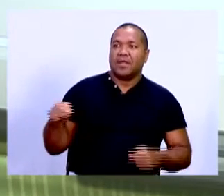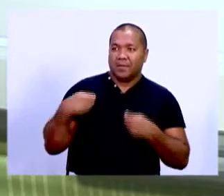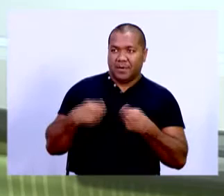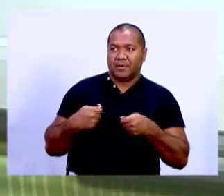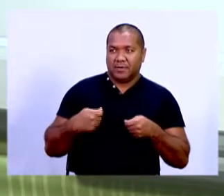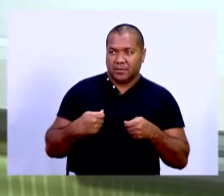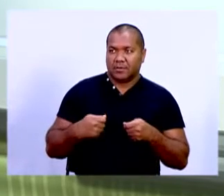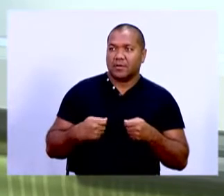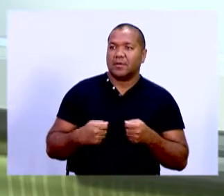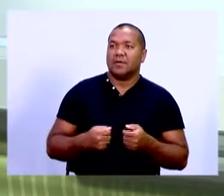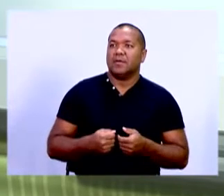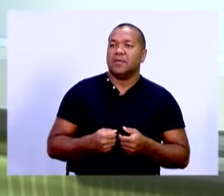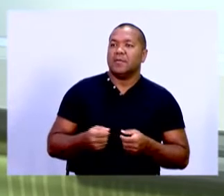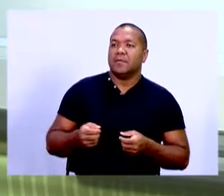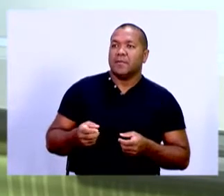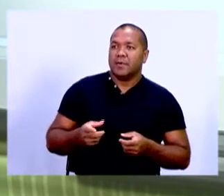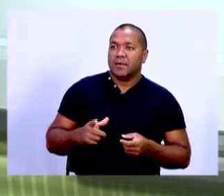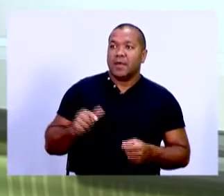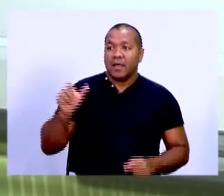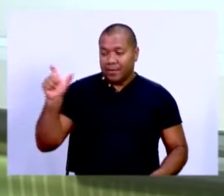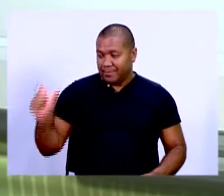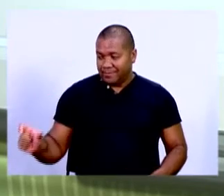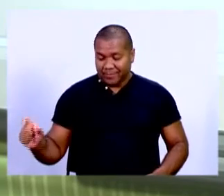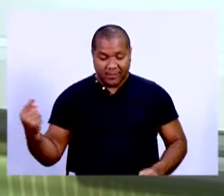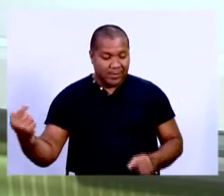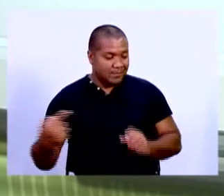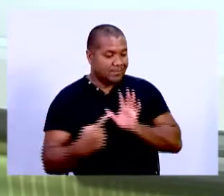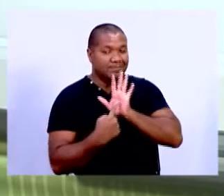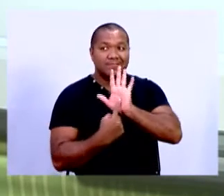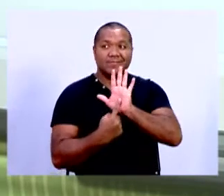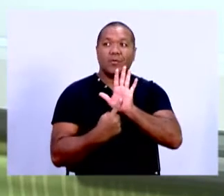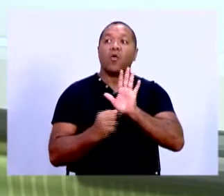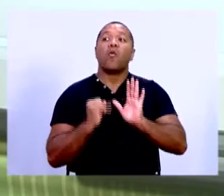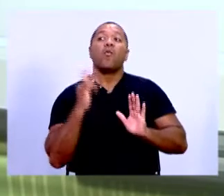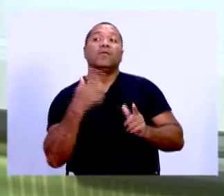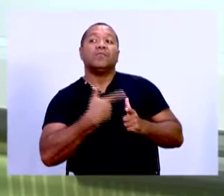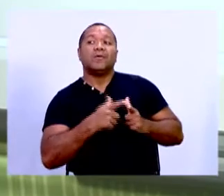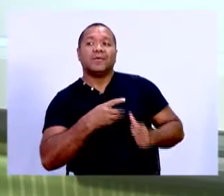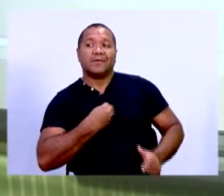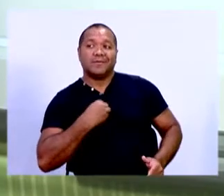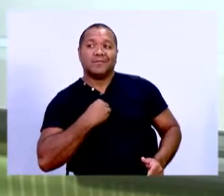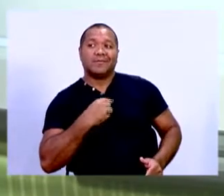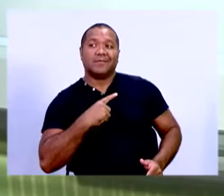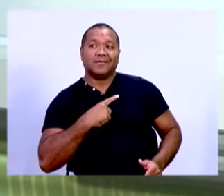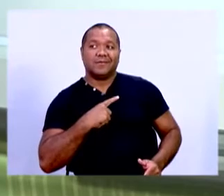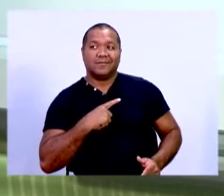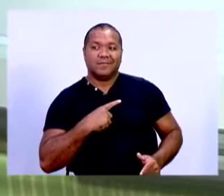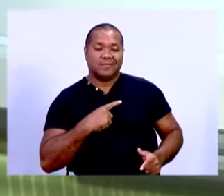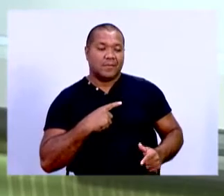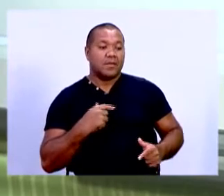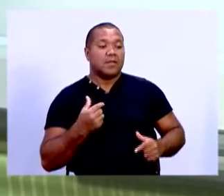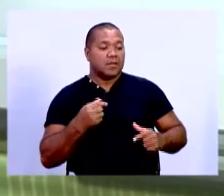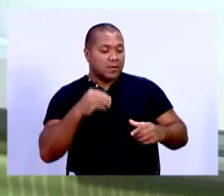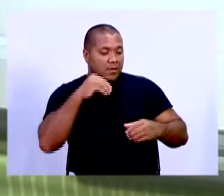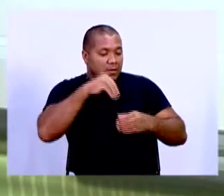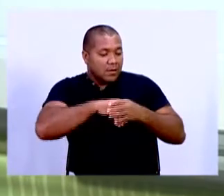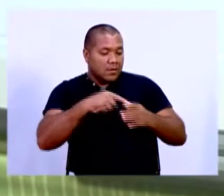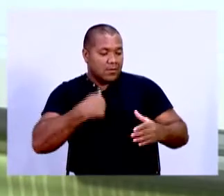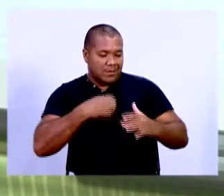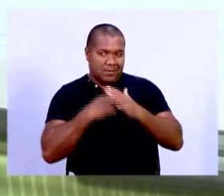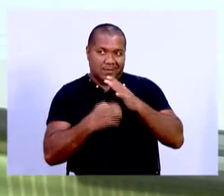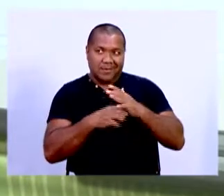Resfriar, e o meu cliente vai mostrar quais são os problemas que ele está tendo dentro da empresa